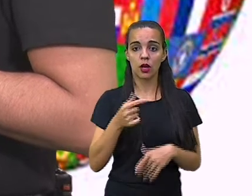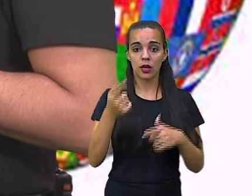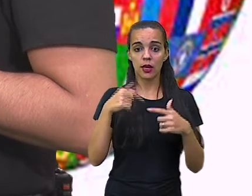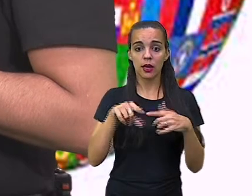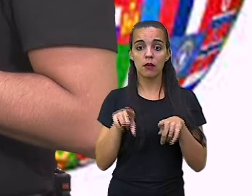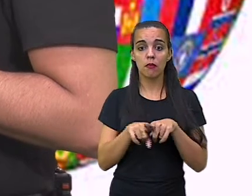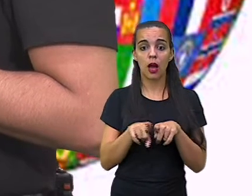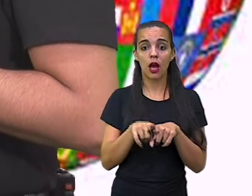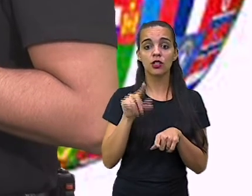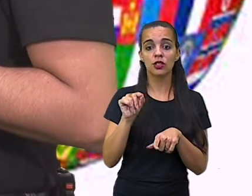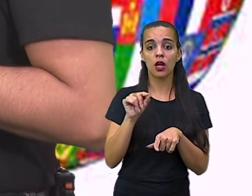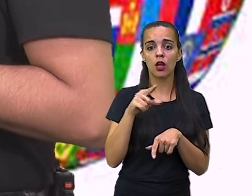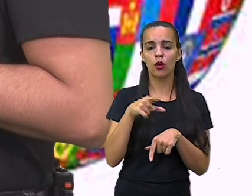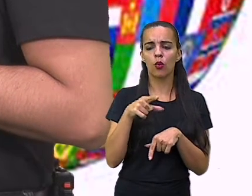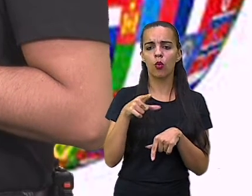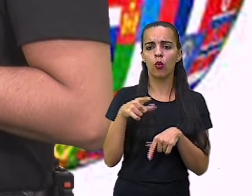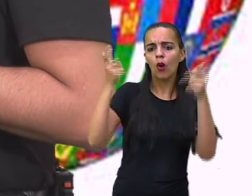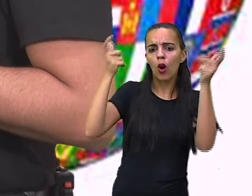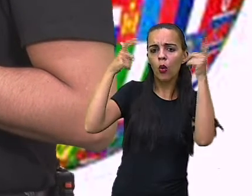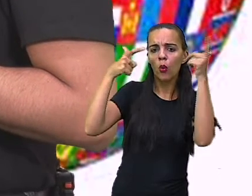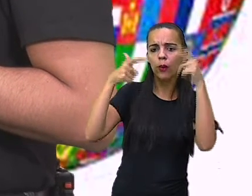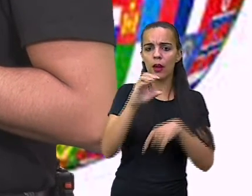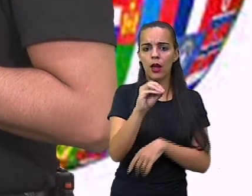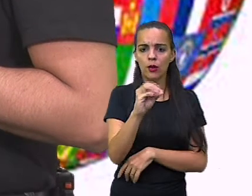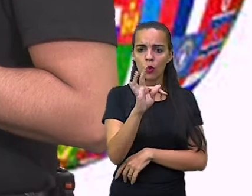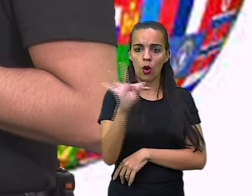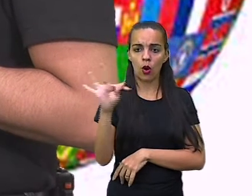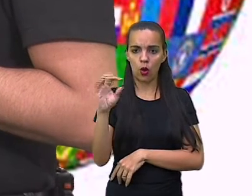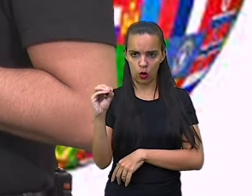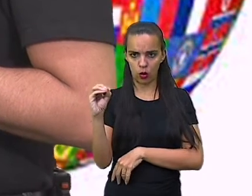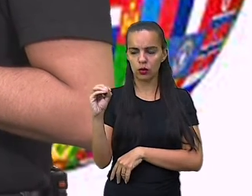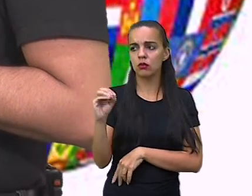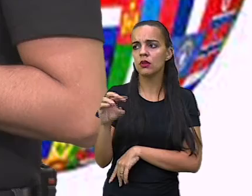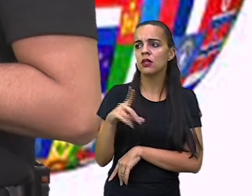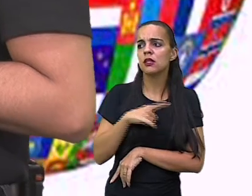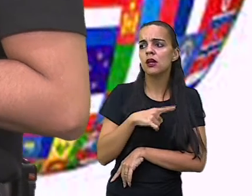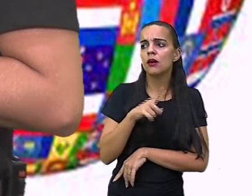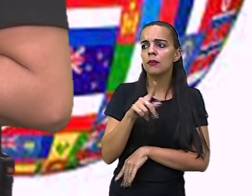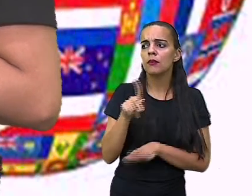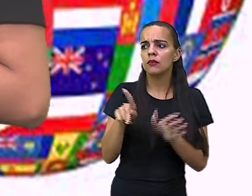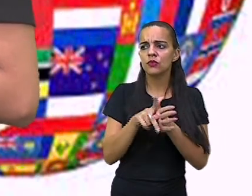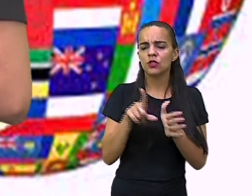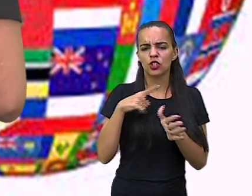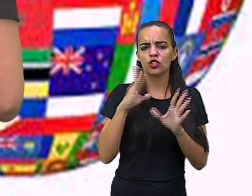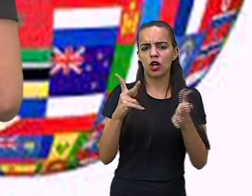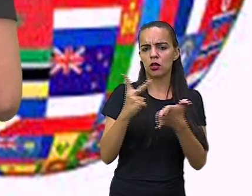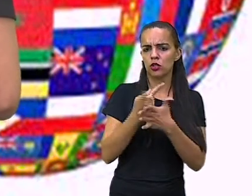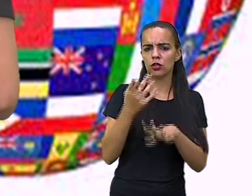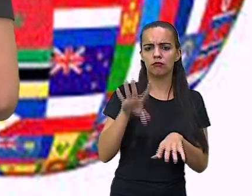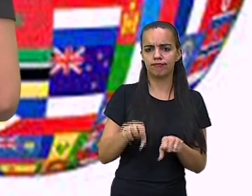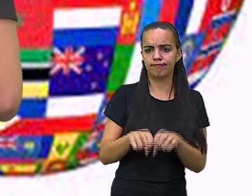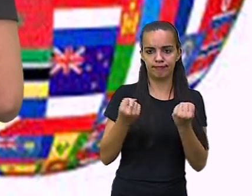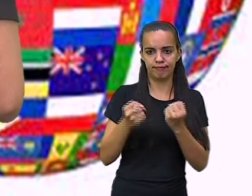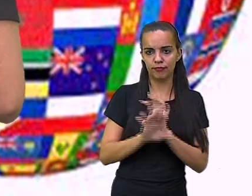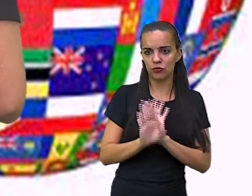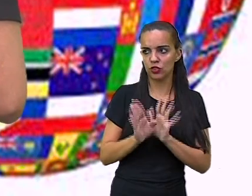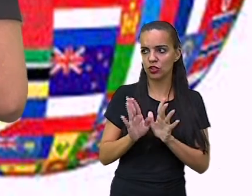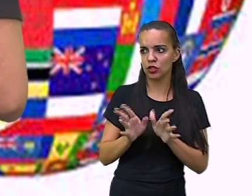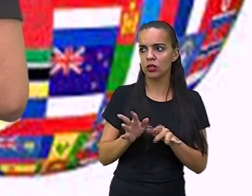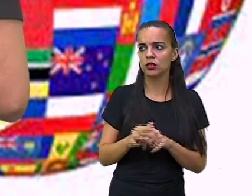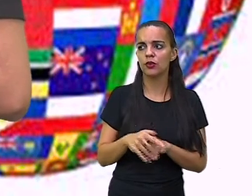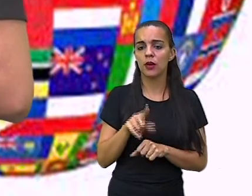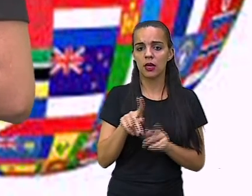Império Otomano, ele vai, nessa época aqui, ele já tinha rompido com o